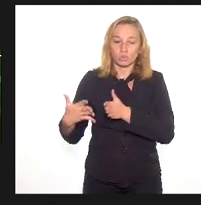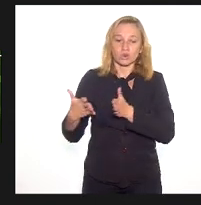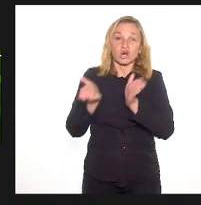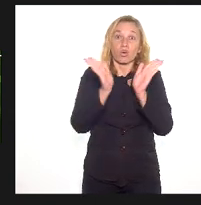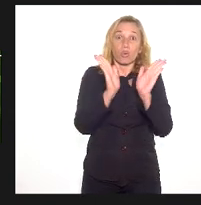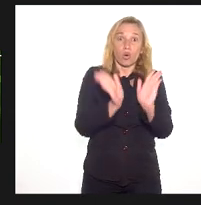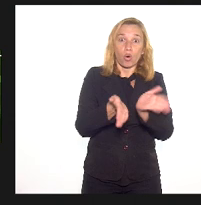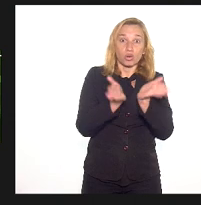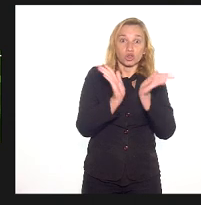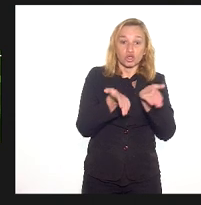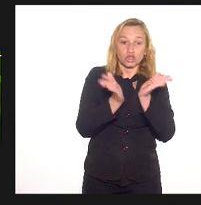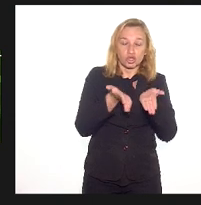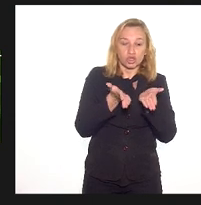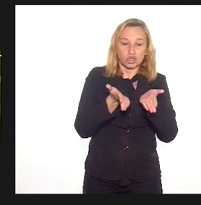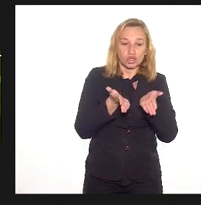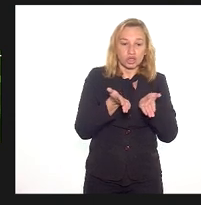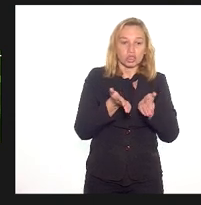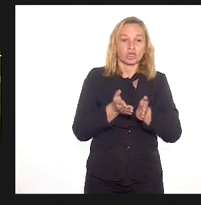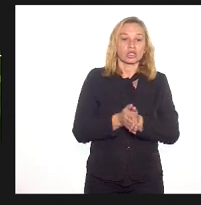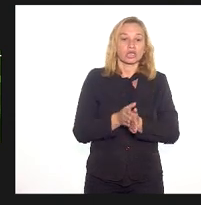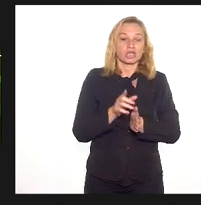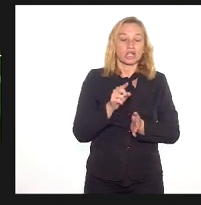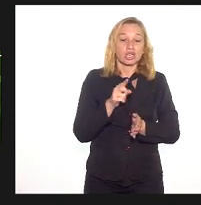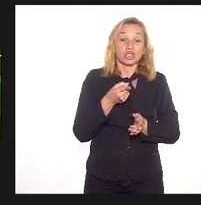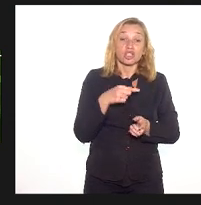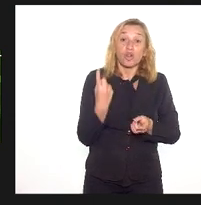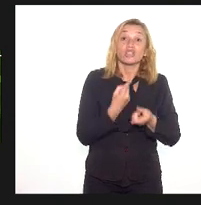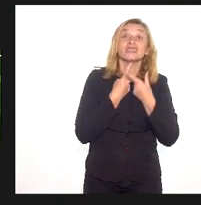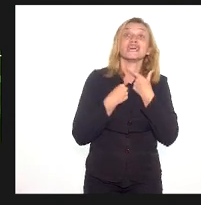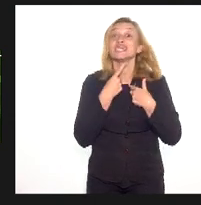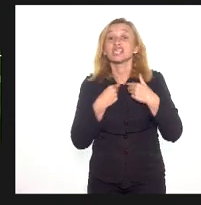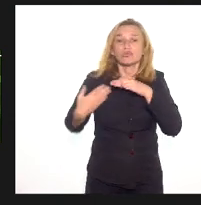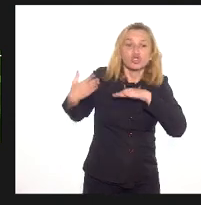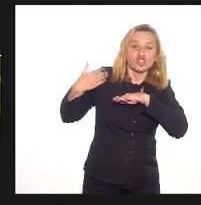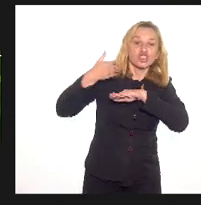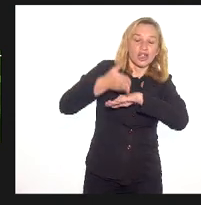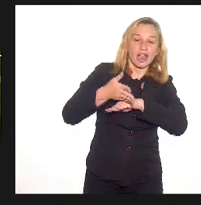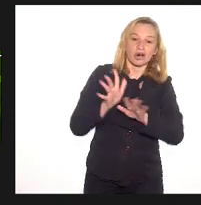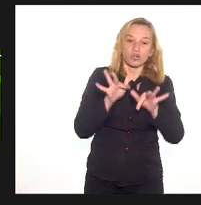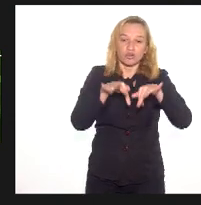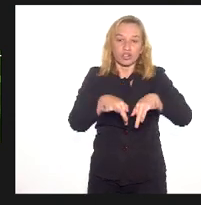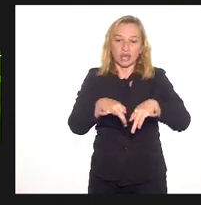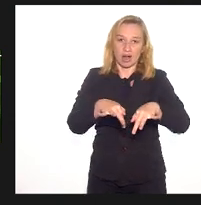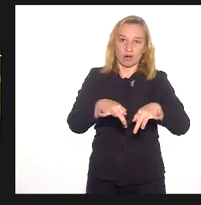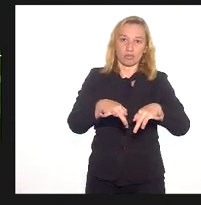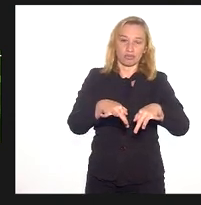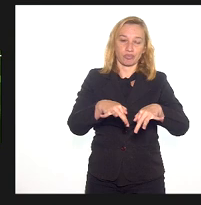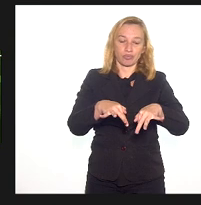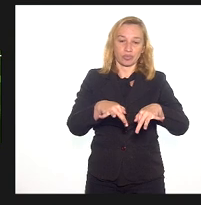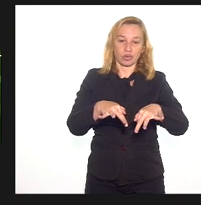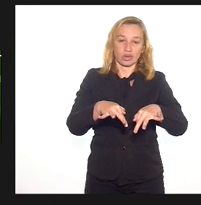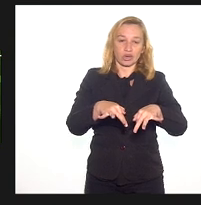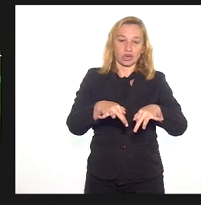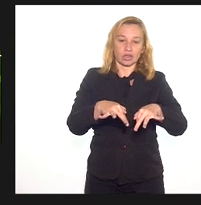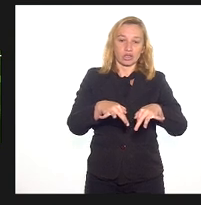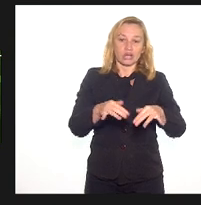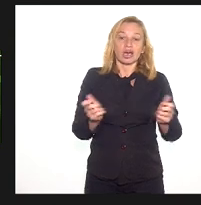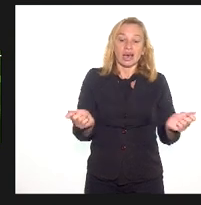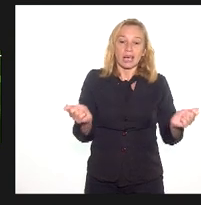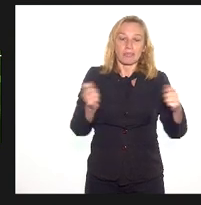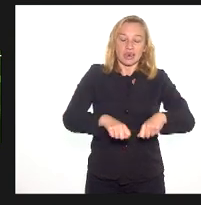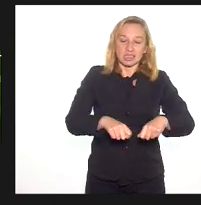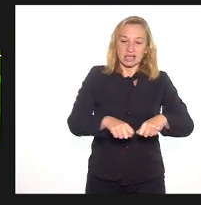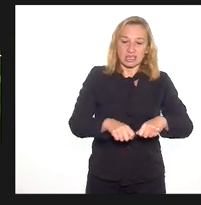hoje e aquela que nós almejamos chegar ao final deste horizonte, retomando a capacidade